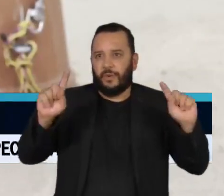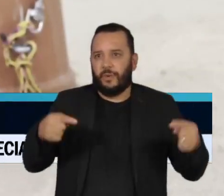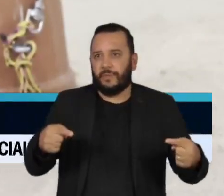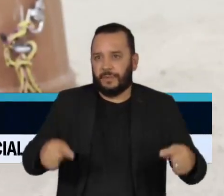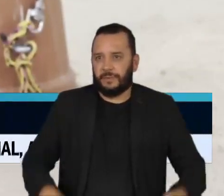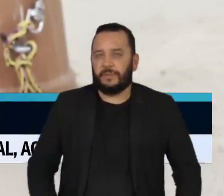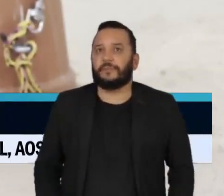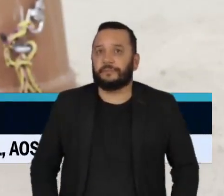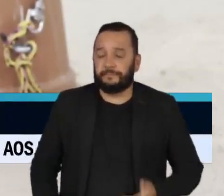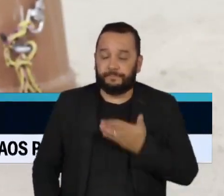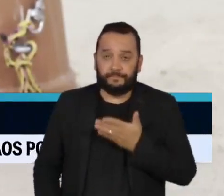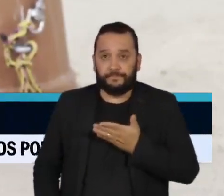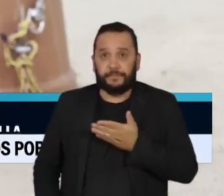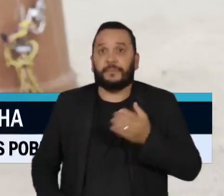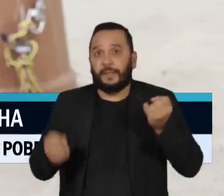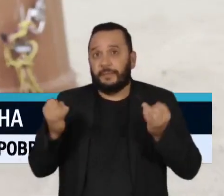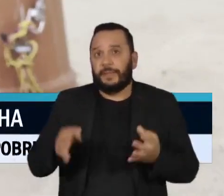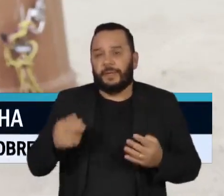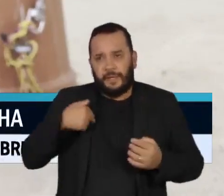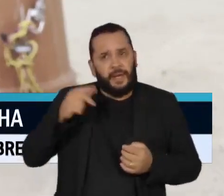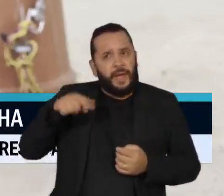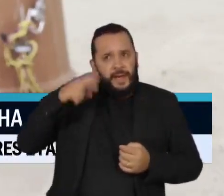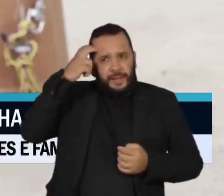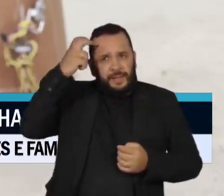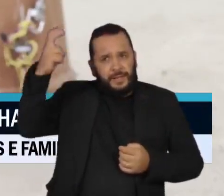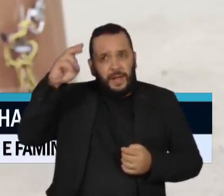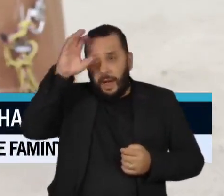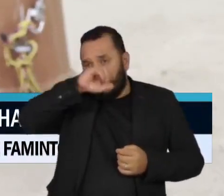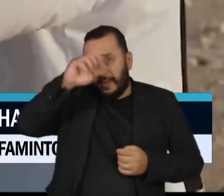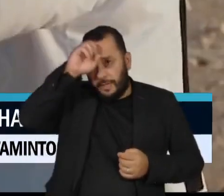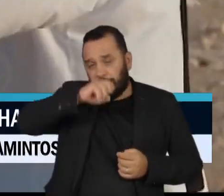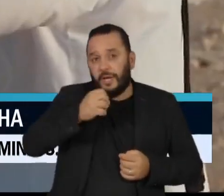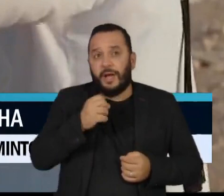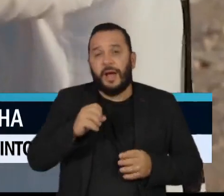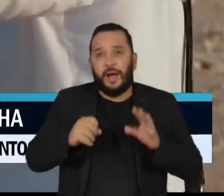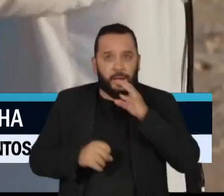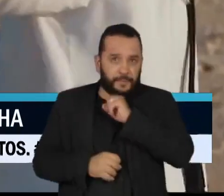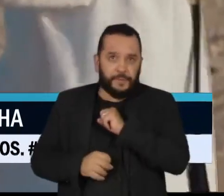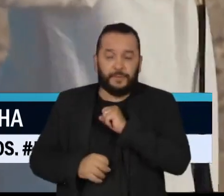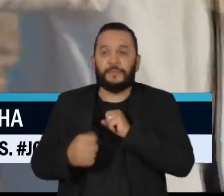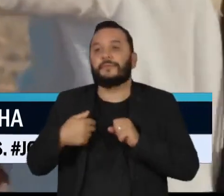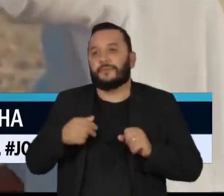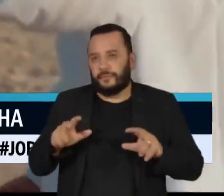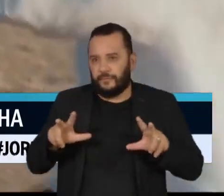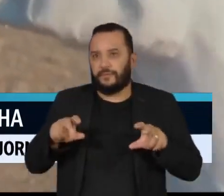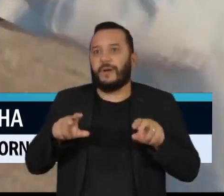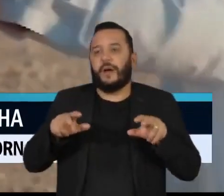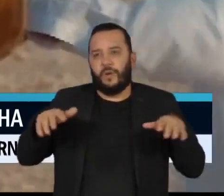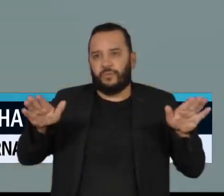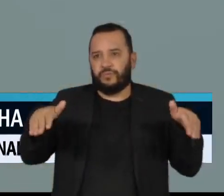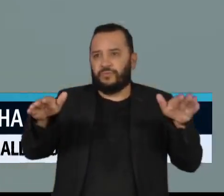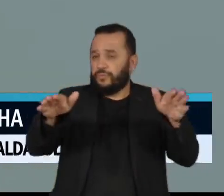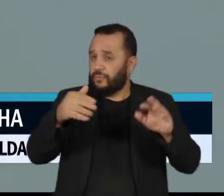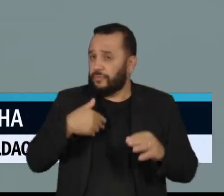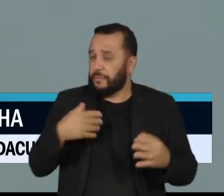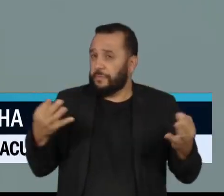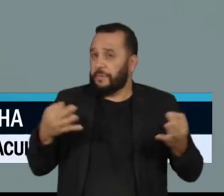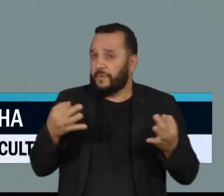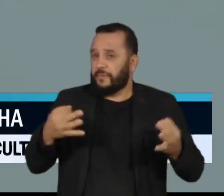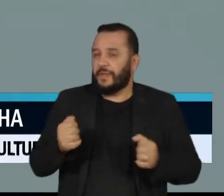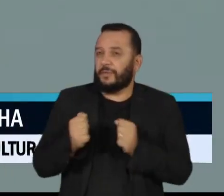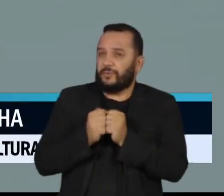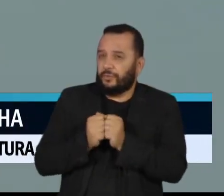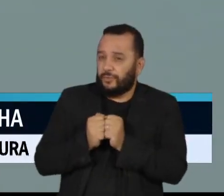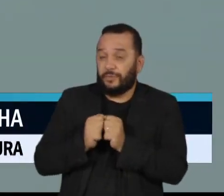caled diz também que os animais são inteligentes e aprendem rapidamente bem os falcões podem ser mesmo excelentes animais de companhia